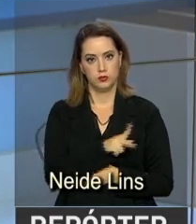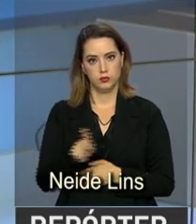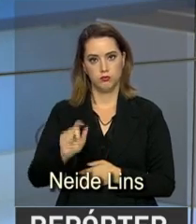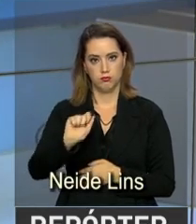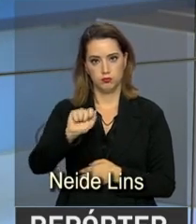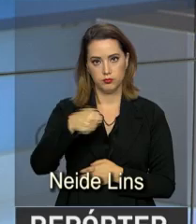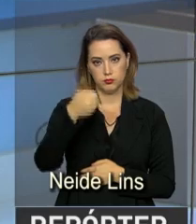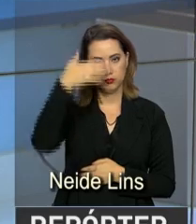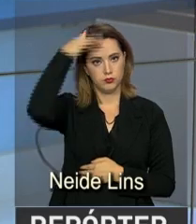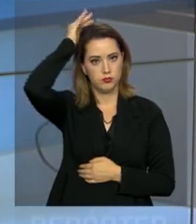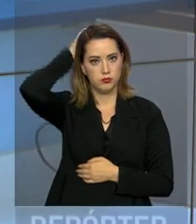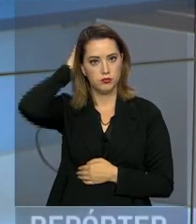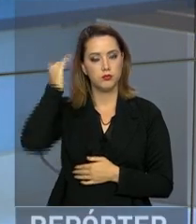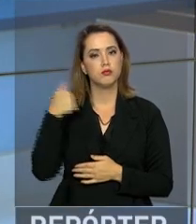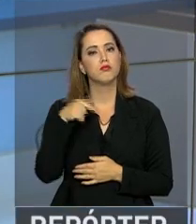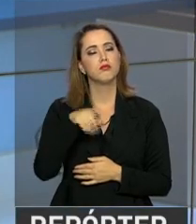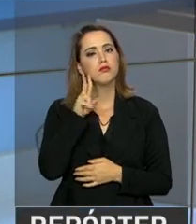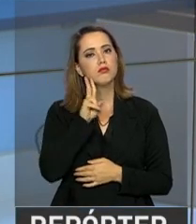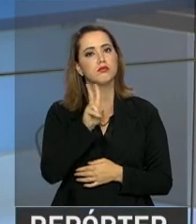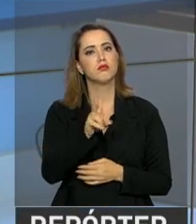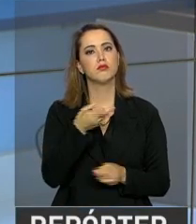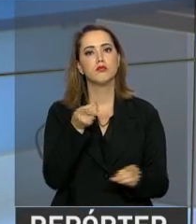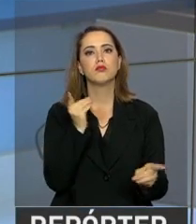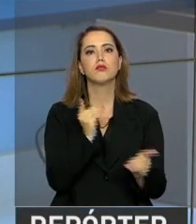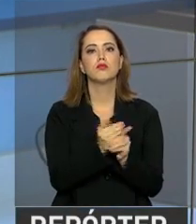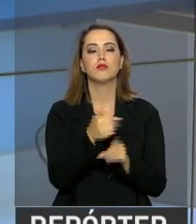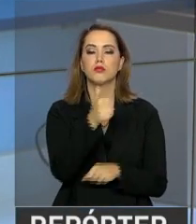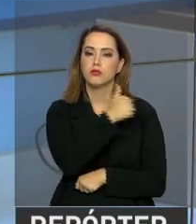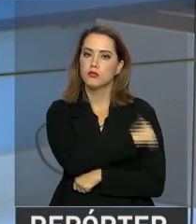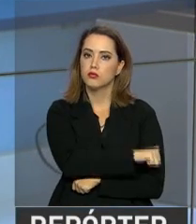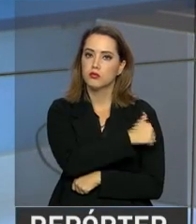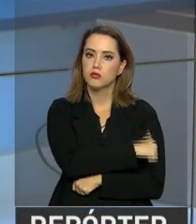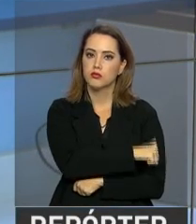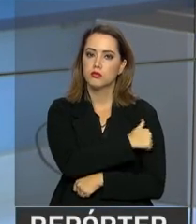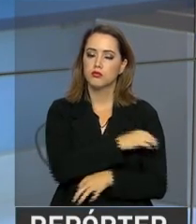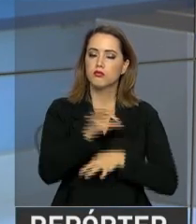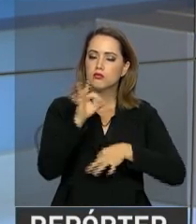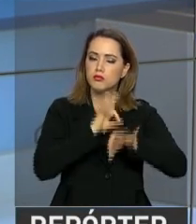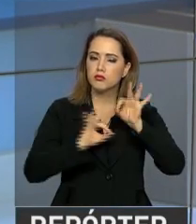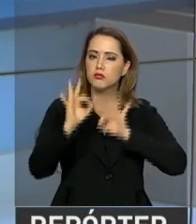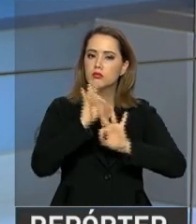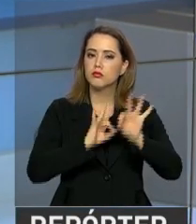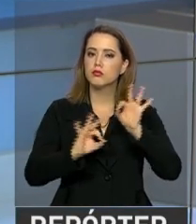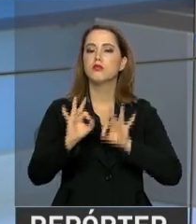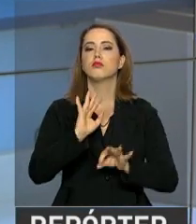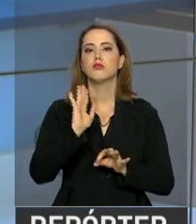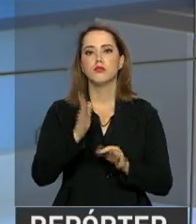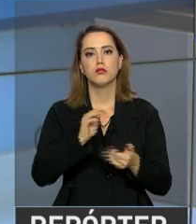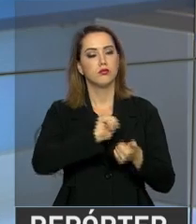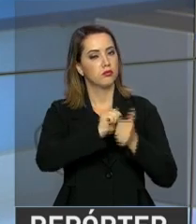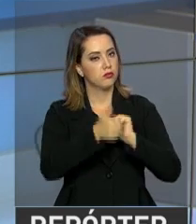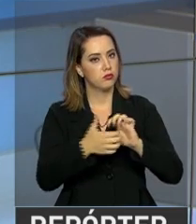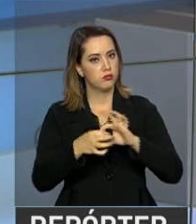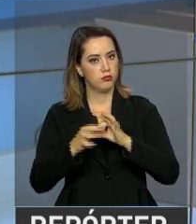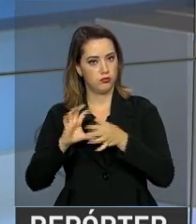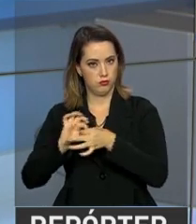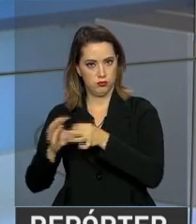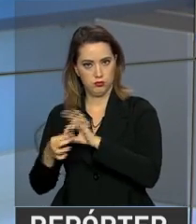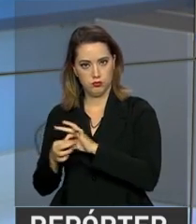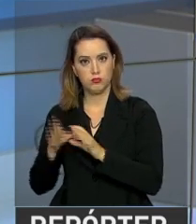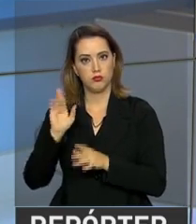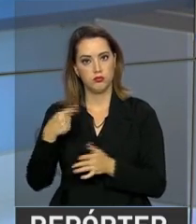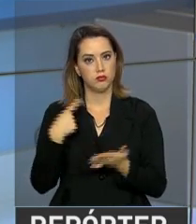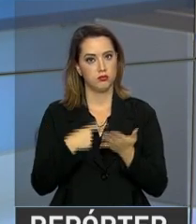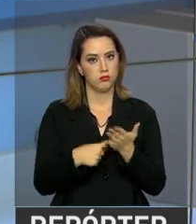em exercício, Michel Temer, acompanhou hoje no Rio de Janeiro os ajustes finais nas instalações para os Jogos Olímpicos e